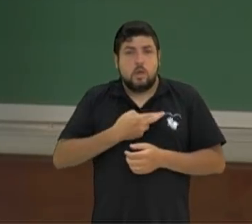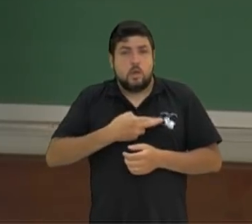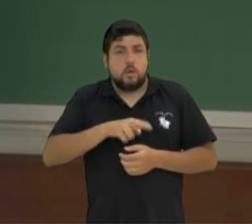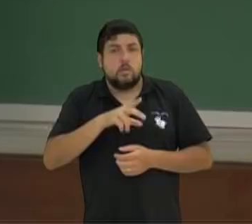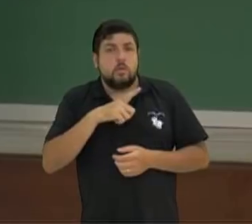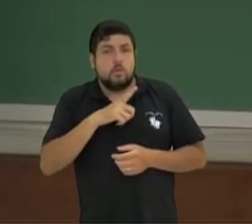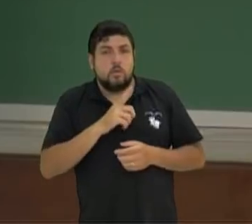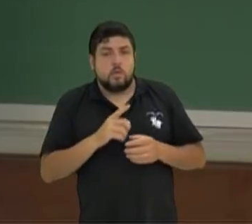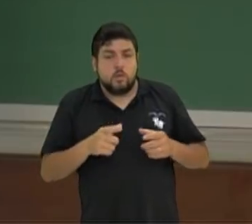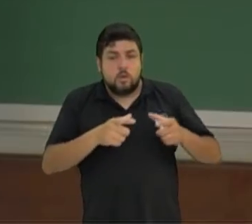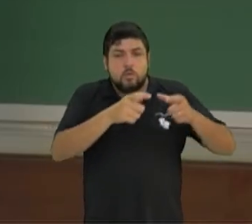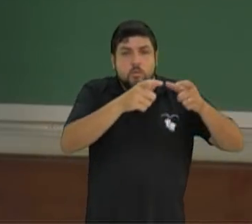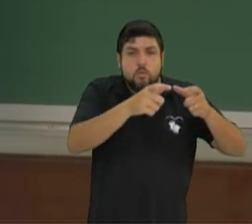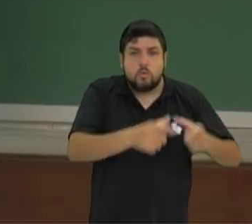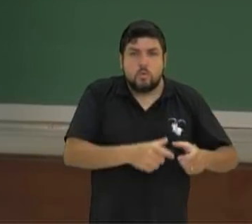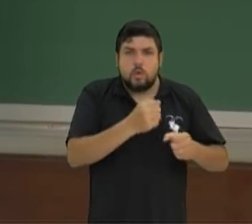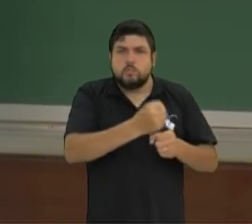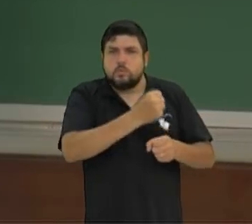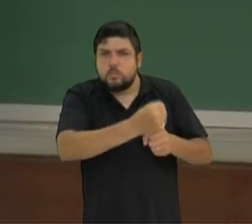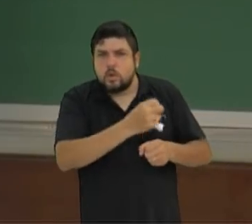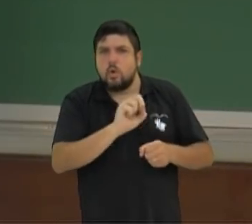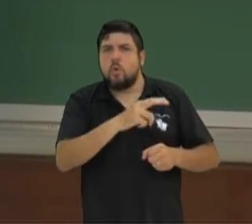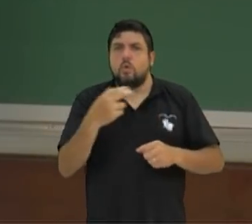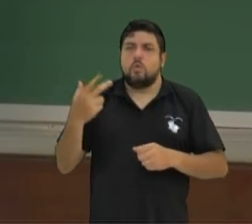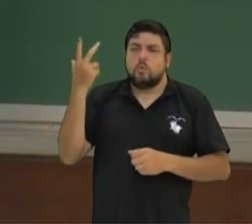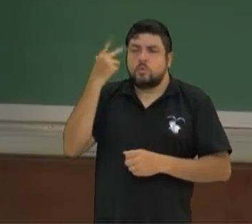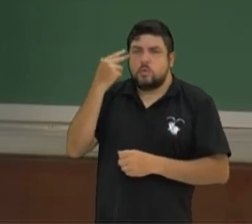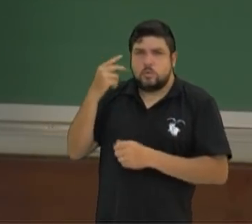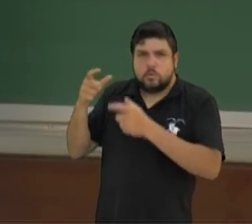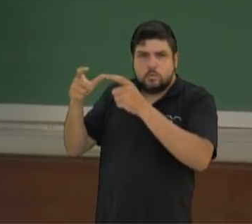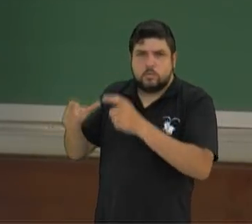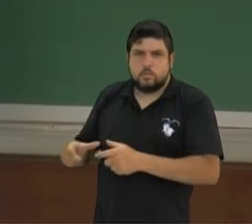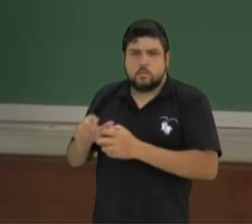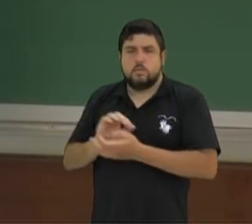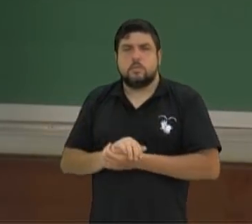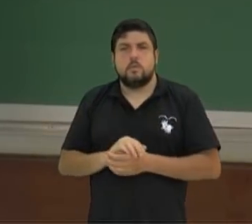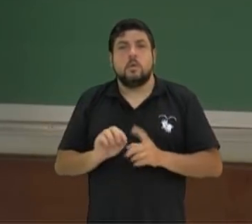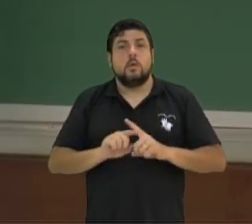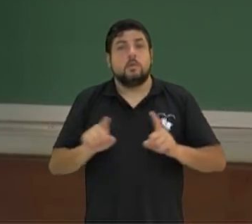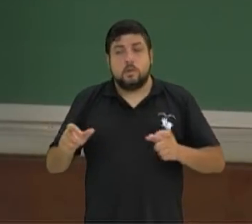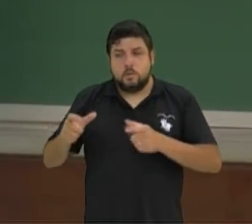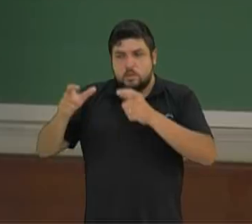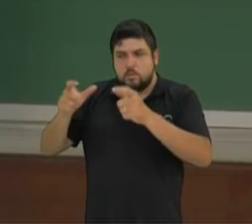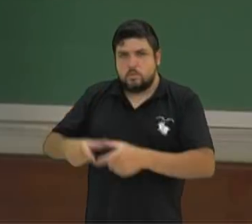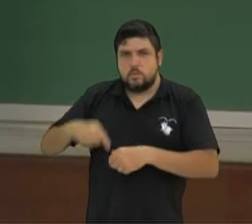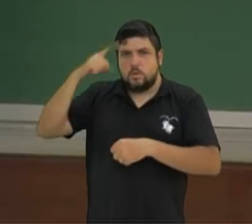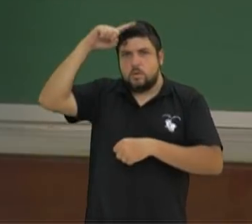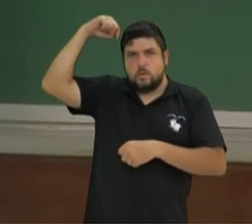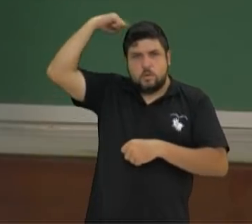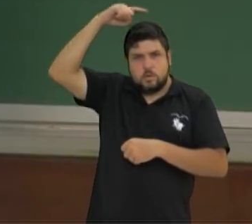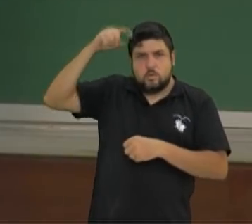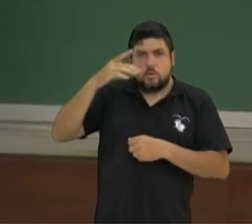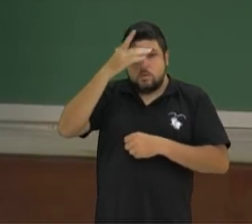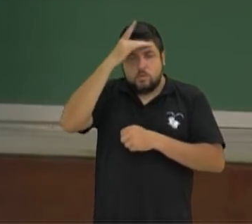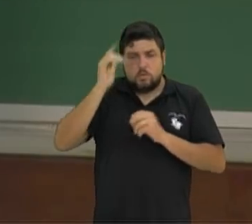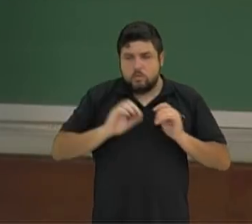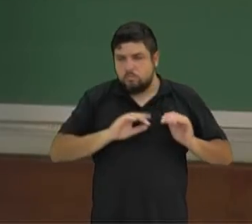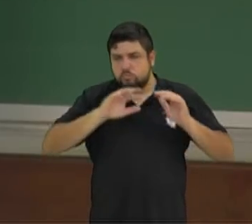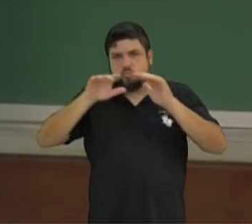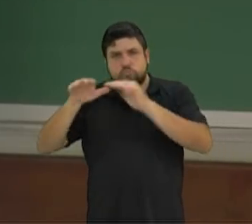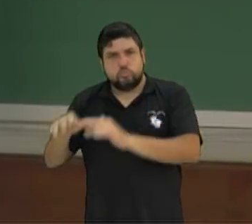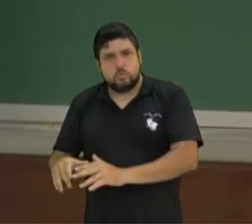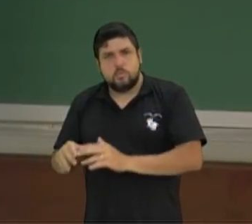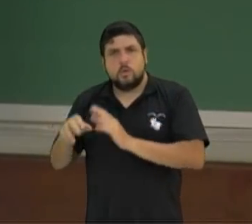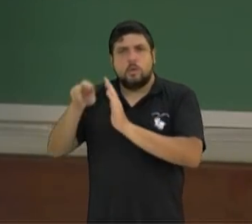sagrados, naturais ou construídos. Mas esses lugares sagrados, além de serem importantes para os religiosos que vão lá ter o seu culto,